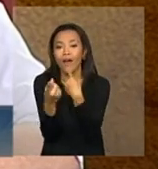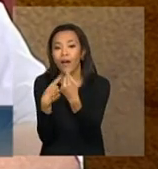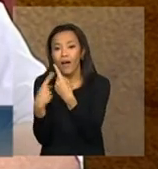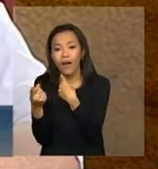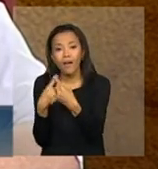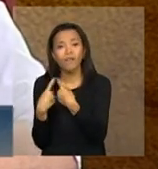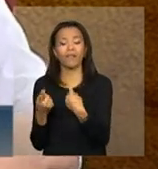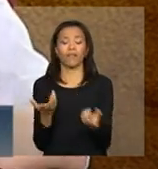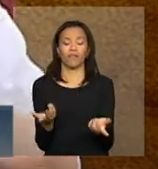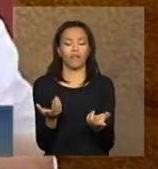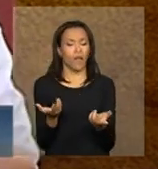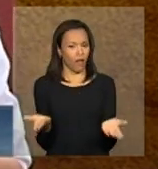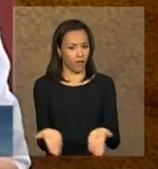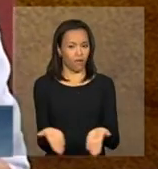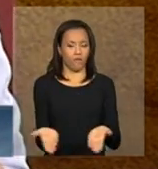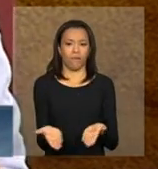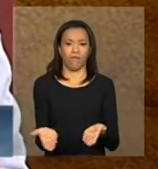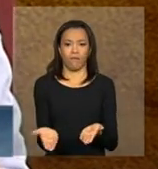certo? Agora,